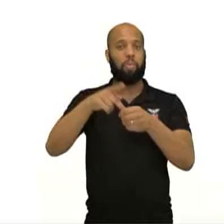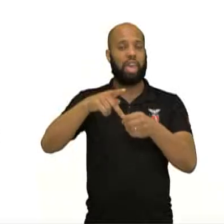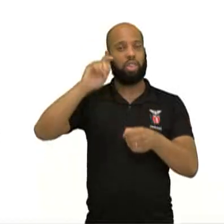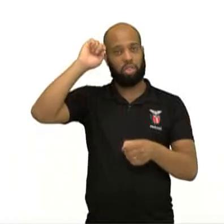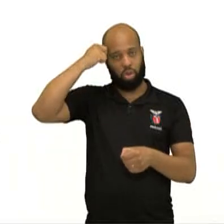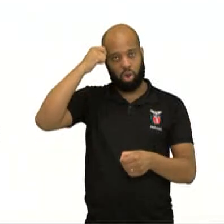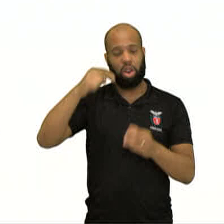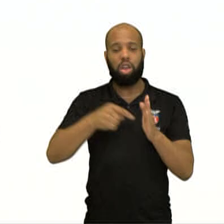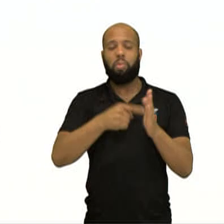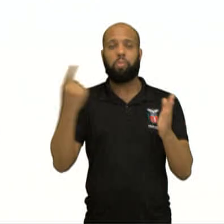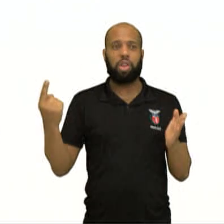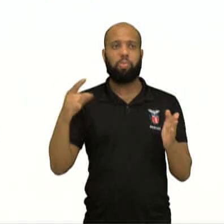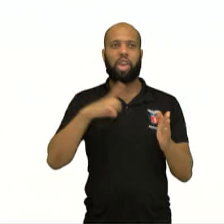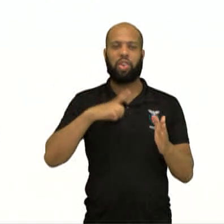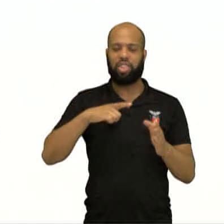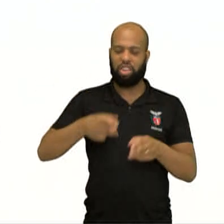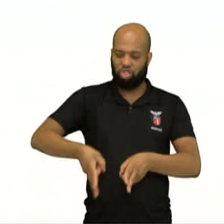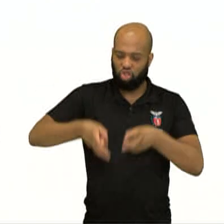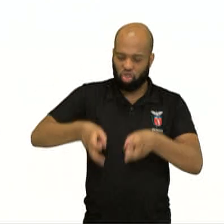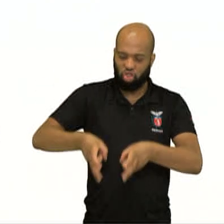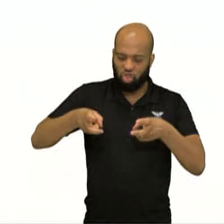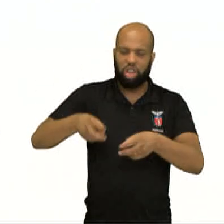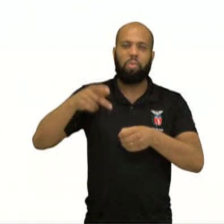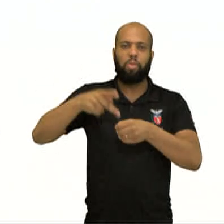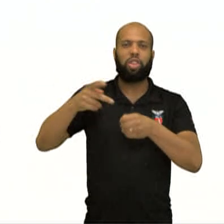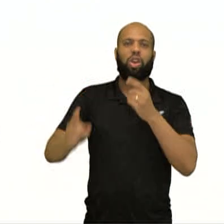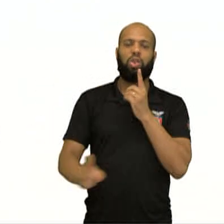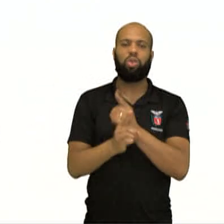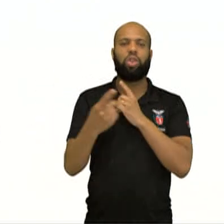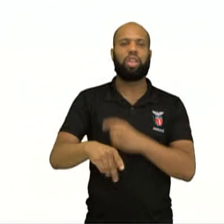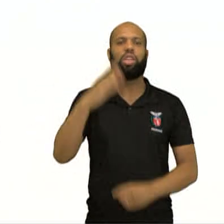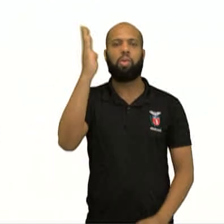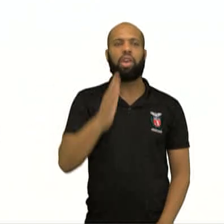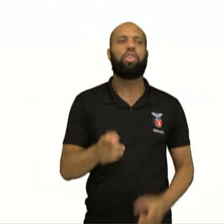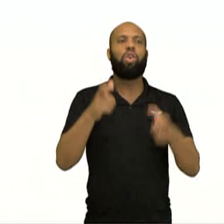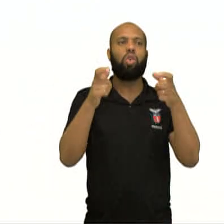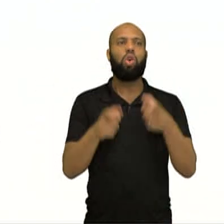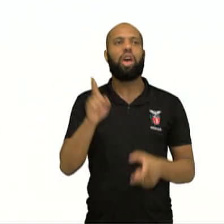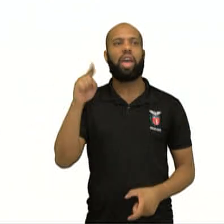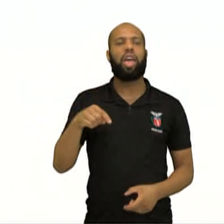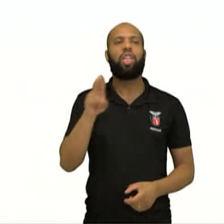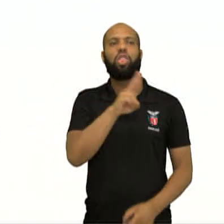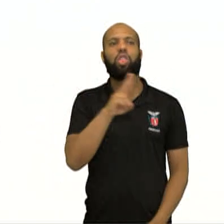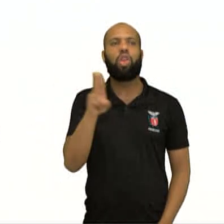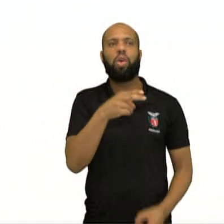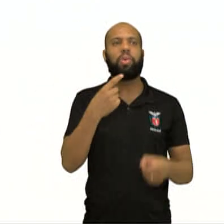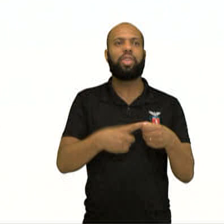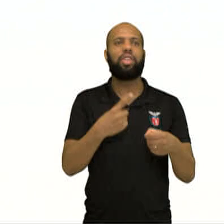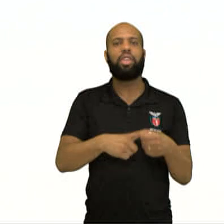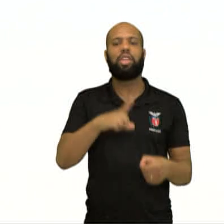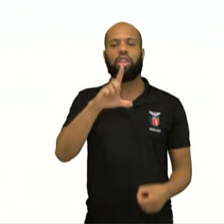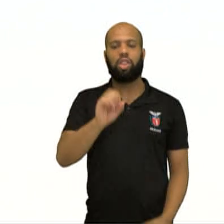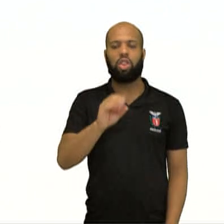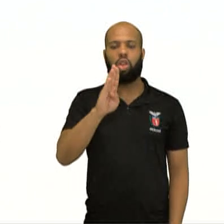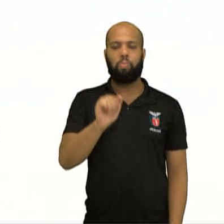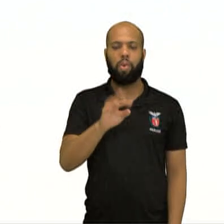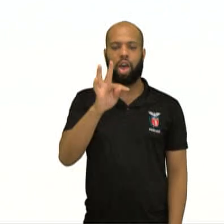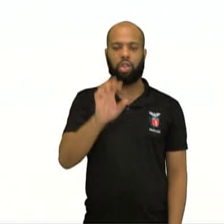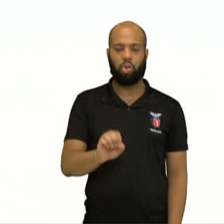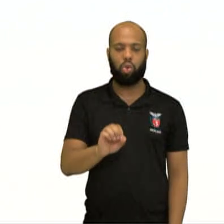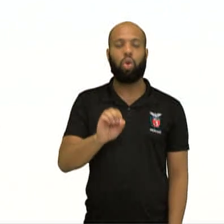é do primeiro poço de petróleo encontrado no Brasil, na cidade de Lobato, na Bahia,